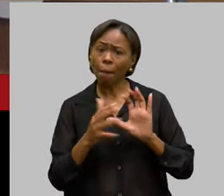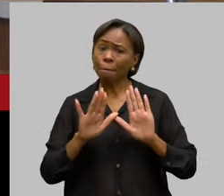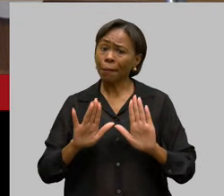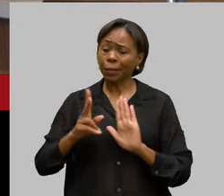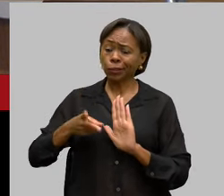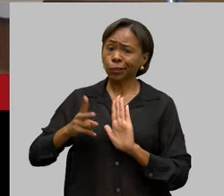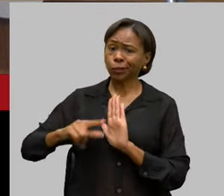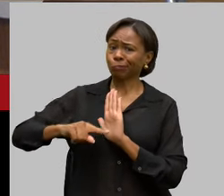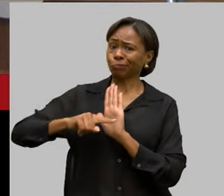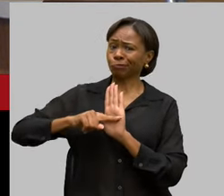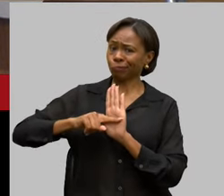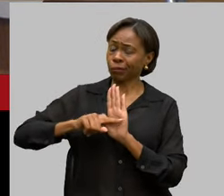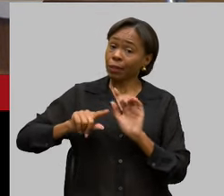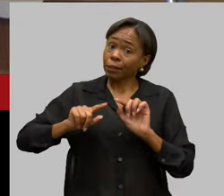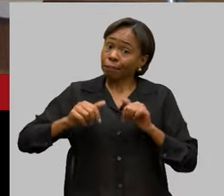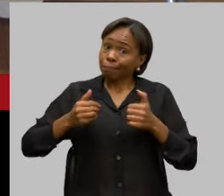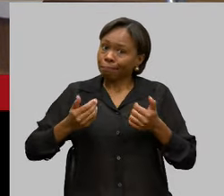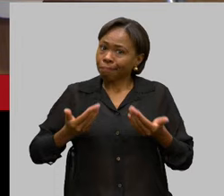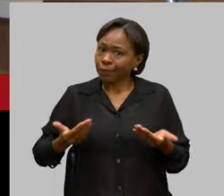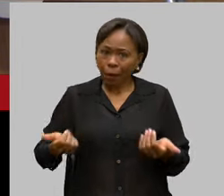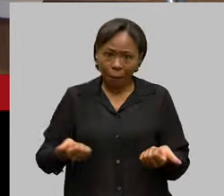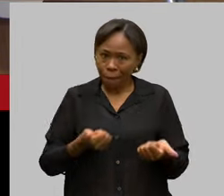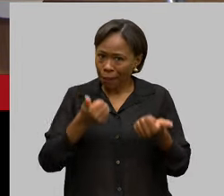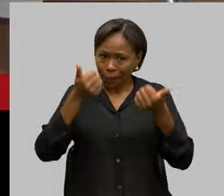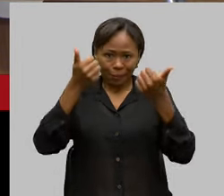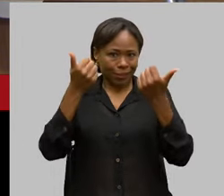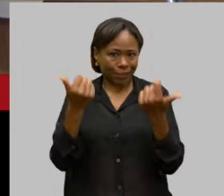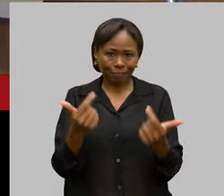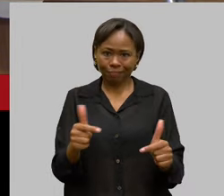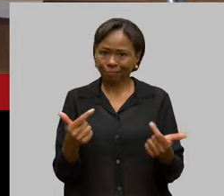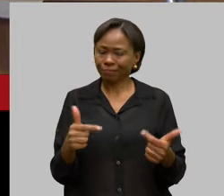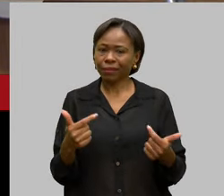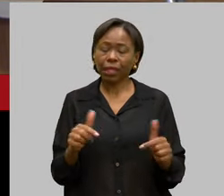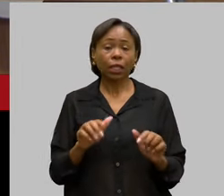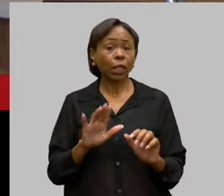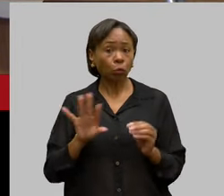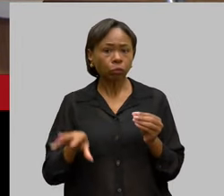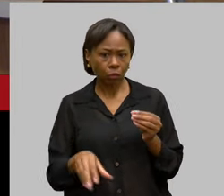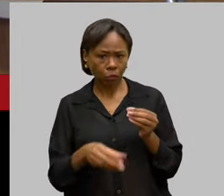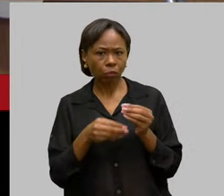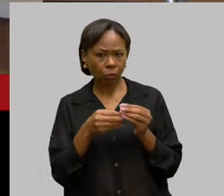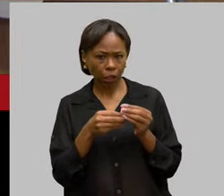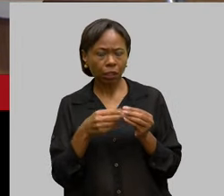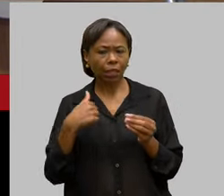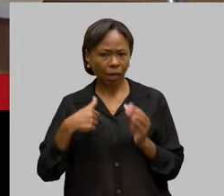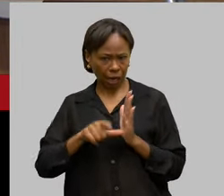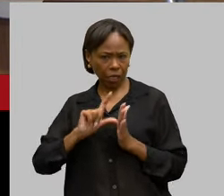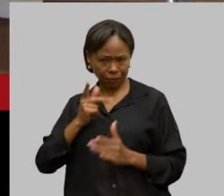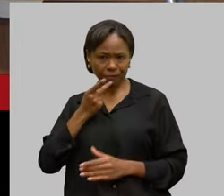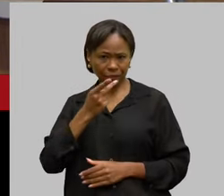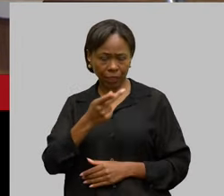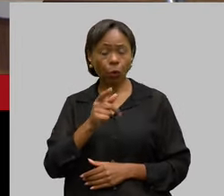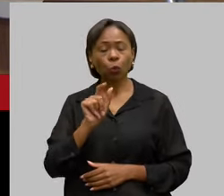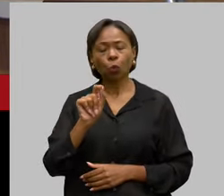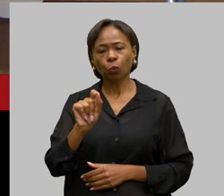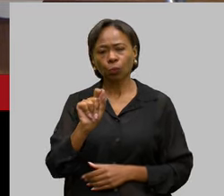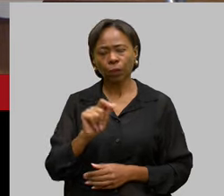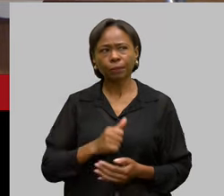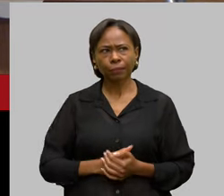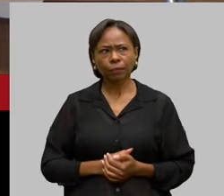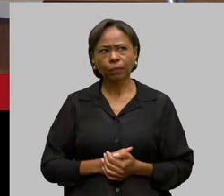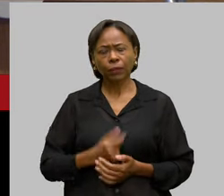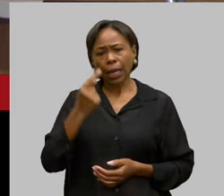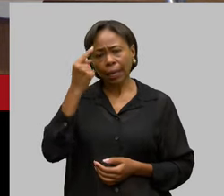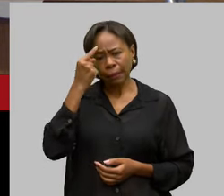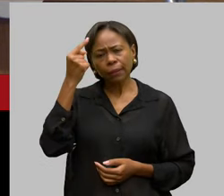horizonte não é dos melhores e aqui eu quero a complementar a fala minha né para dizer o seguinte então A ideia